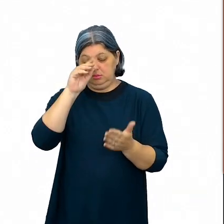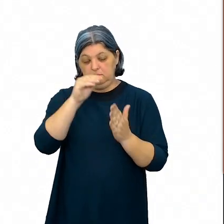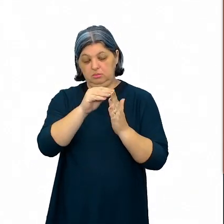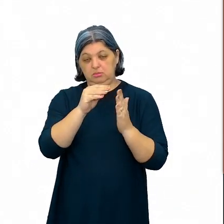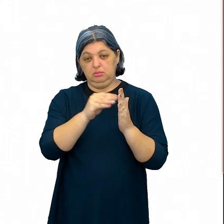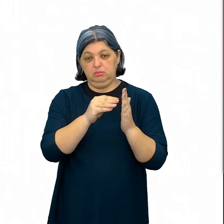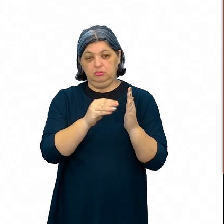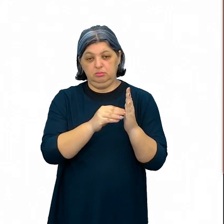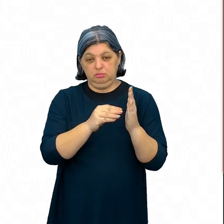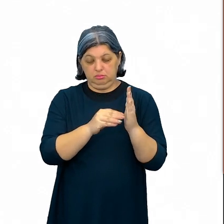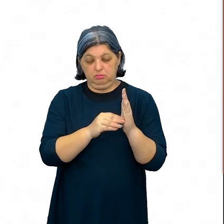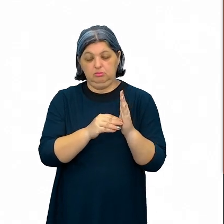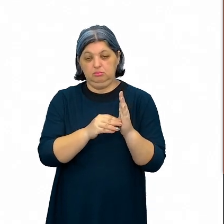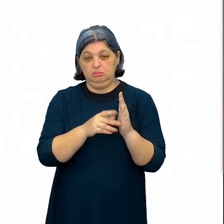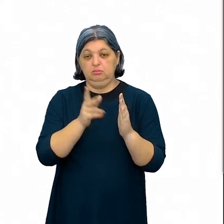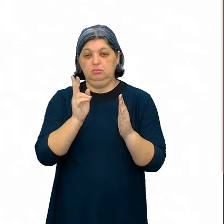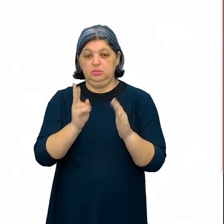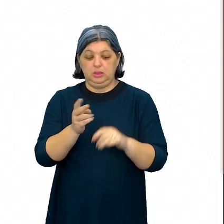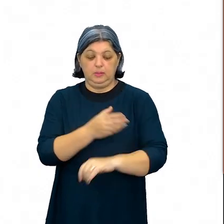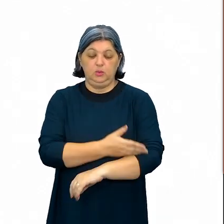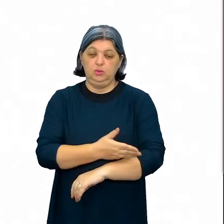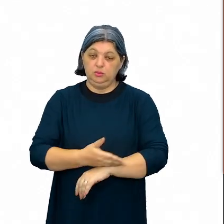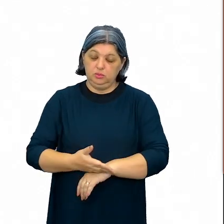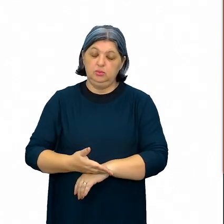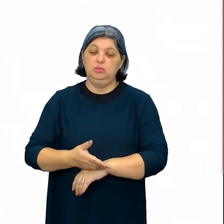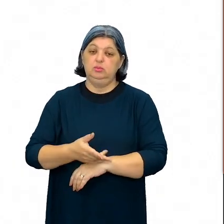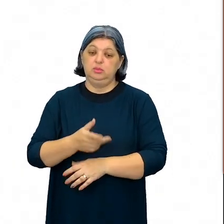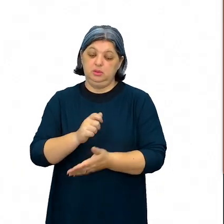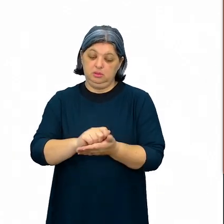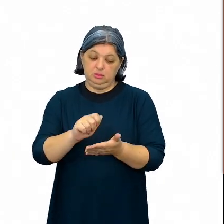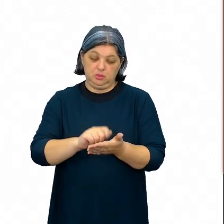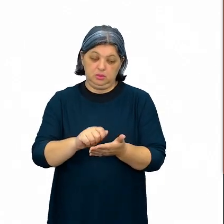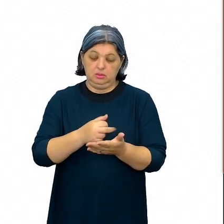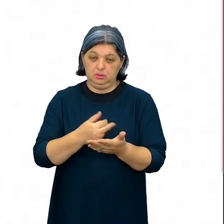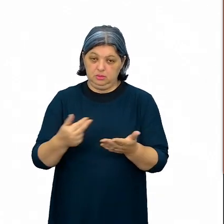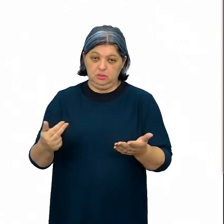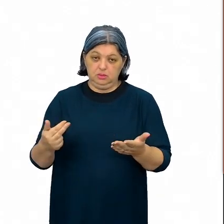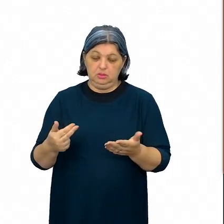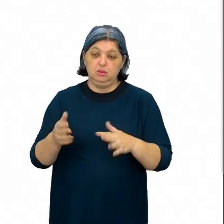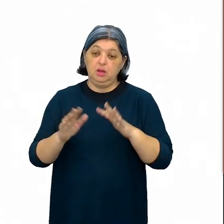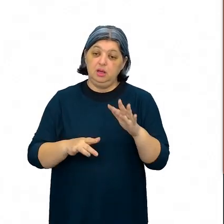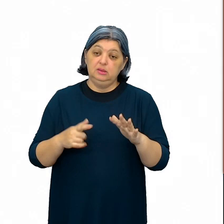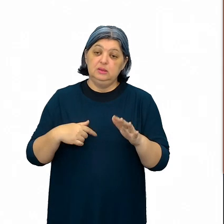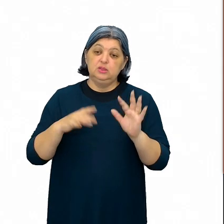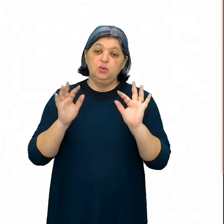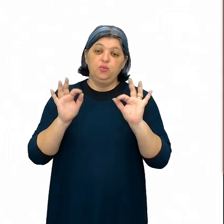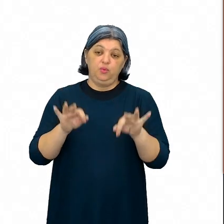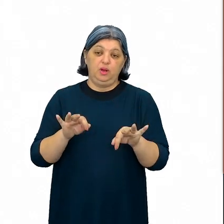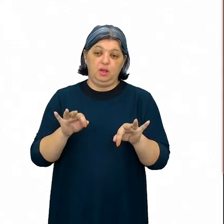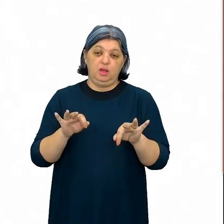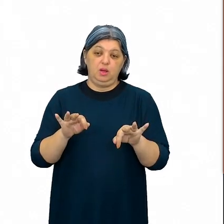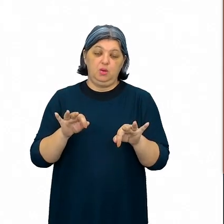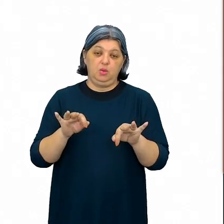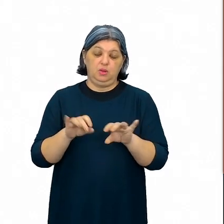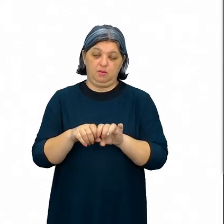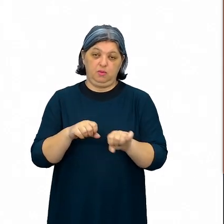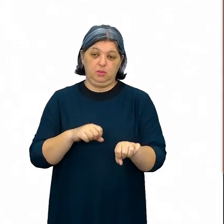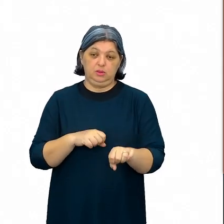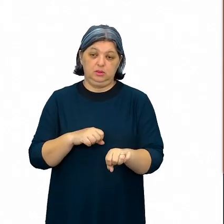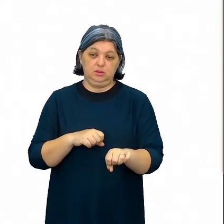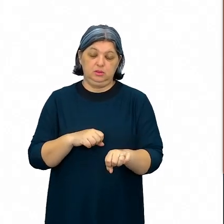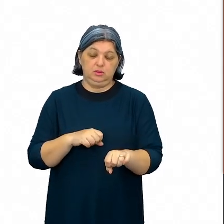de bordo né crie o hábito de fazer os seus registros até porque pode ser que no final da nossa formação